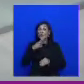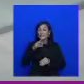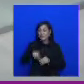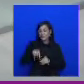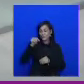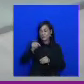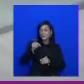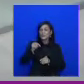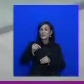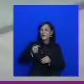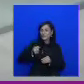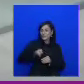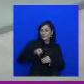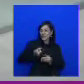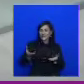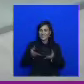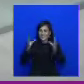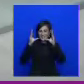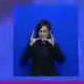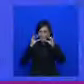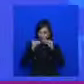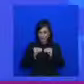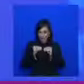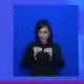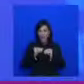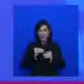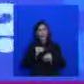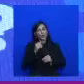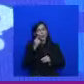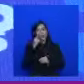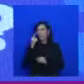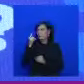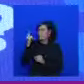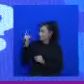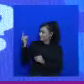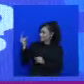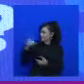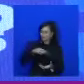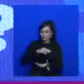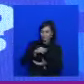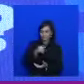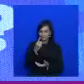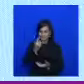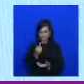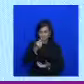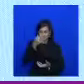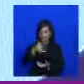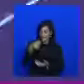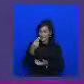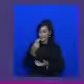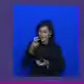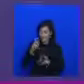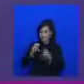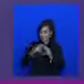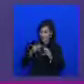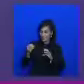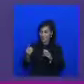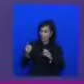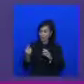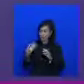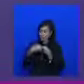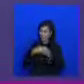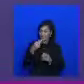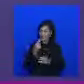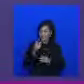os números premiados dessa noite. Nosso Globo número 1 está preparado para o sorteio. O suporte contém 25 bolas, numeradas de 01 a